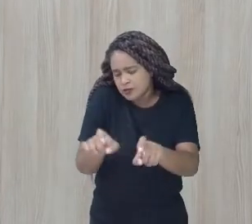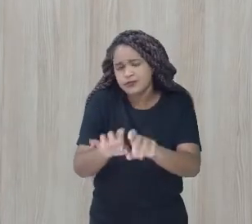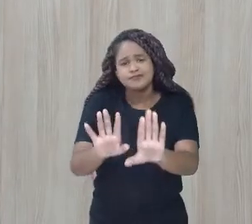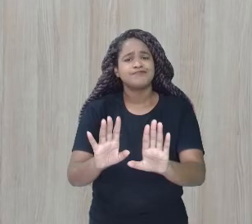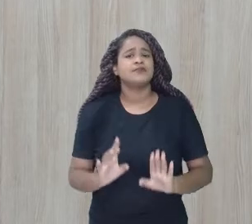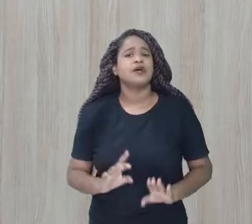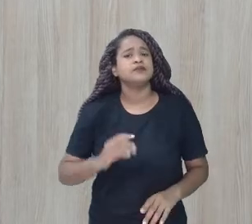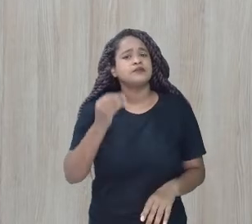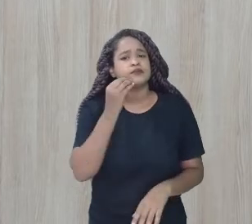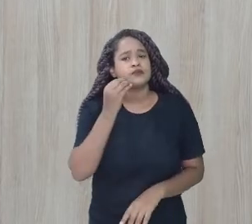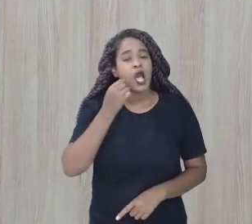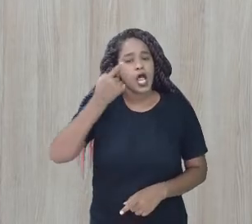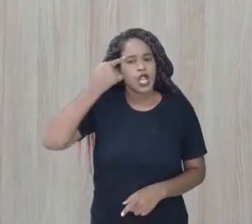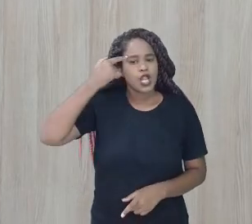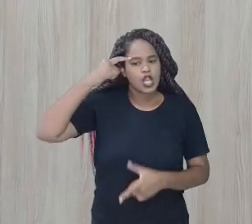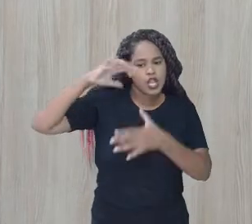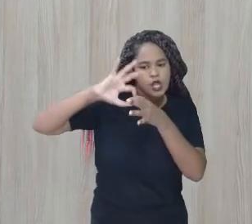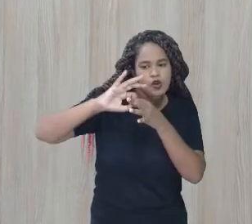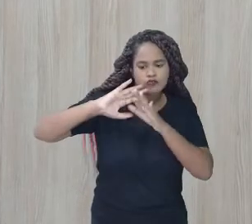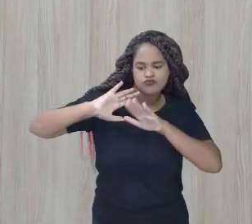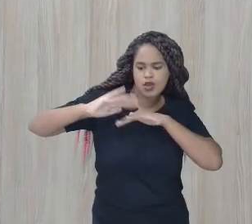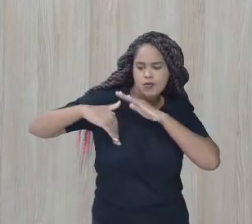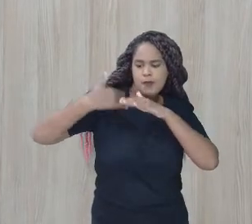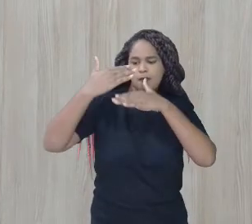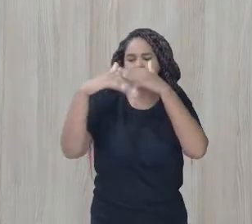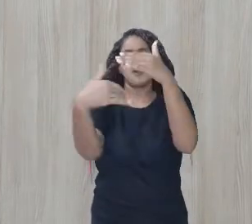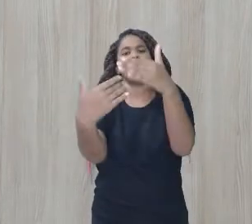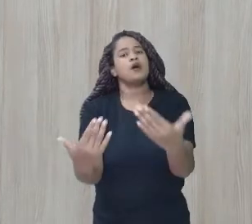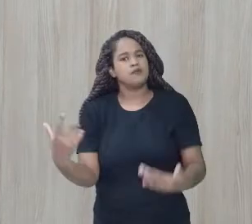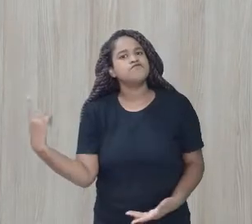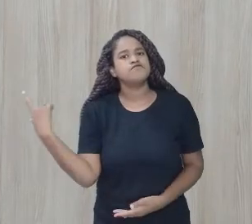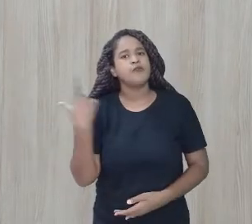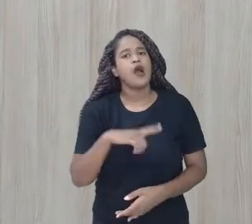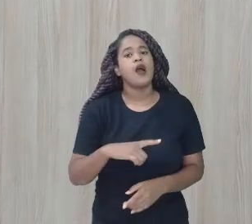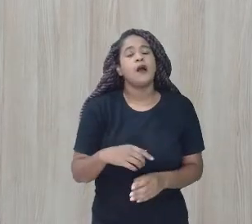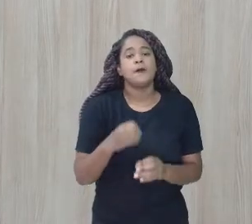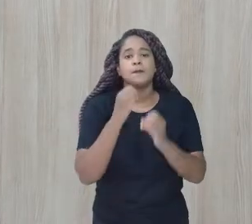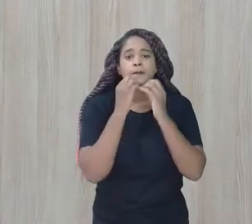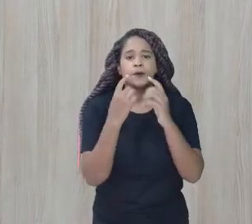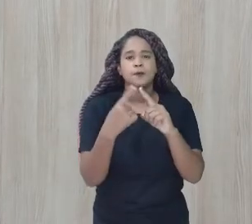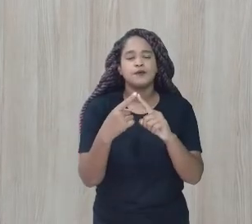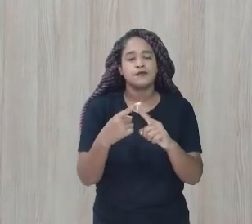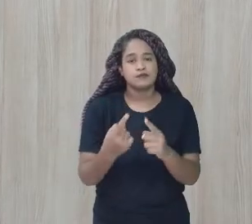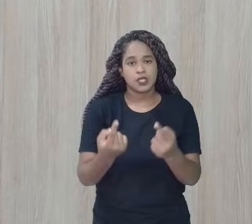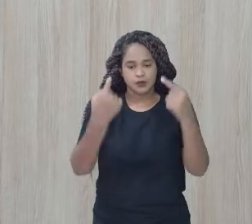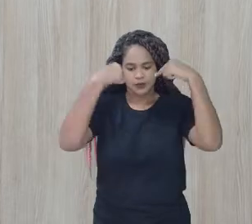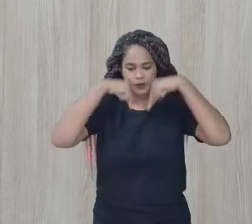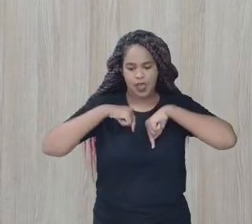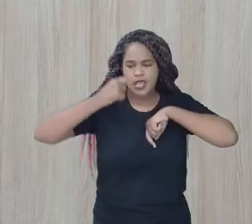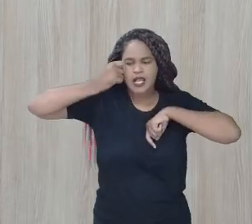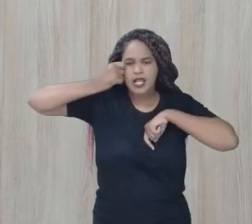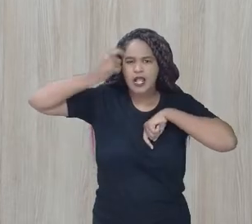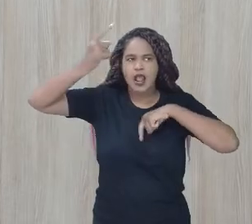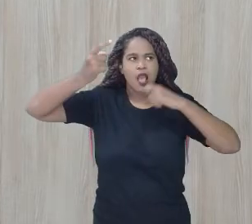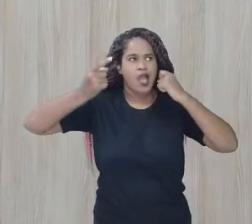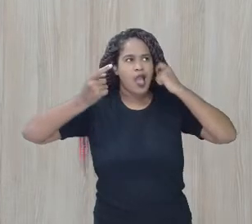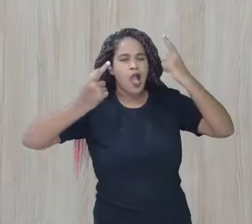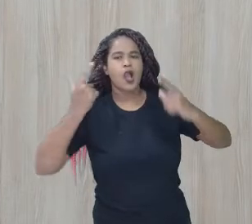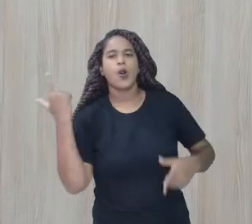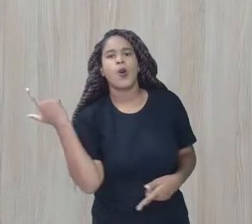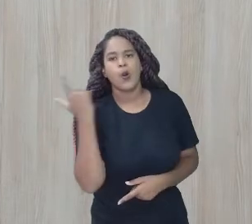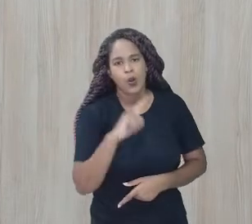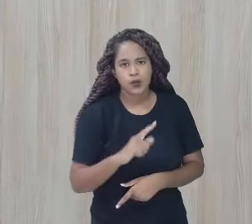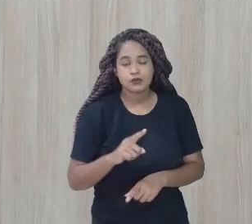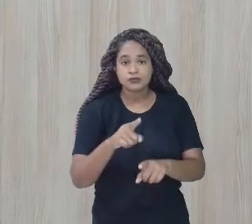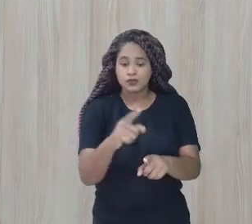desenvolver o pensamento lógico, como a gente falou no comecinho da aula. Isso faz com que você tenha criatividade para resolver alguns problemas, que você